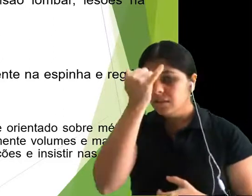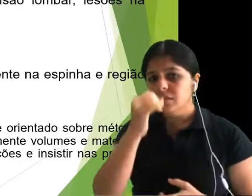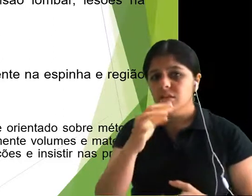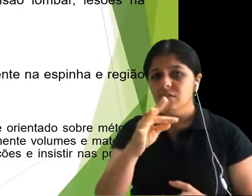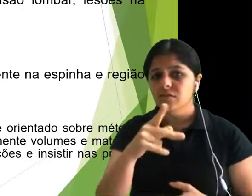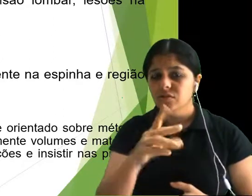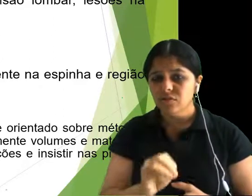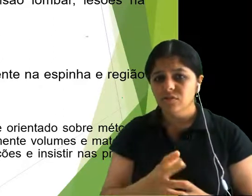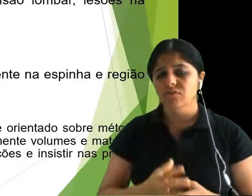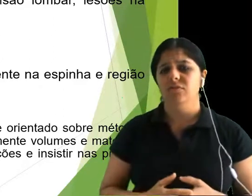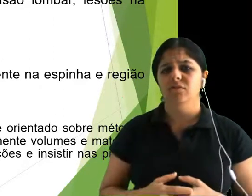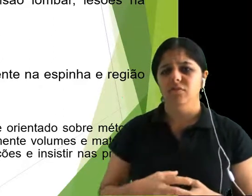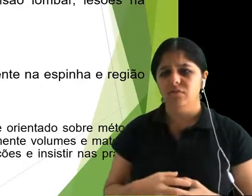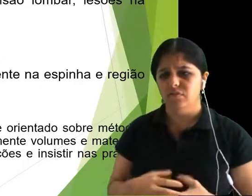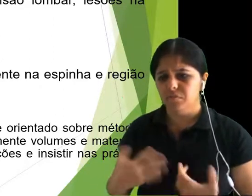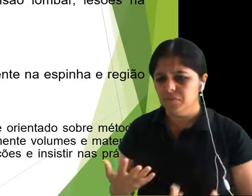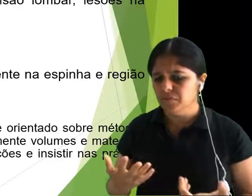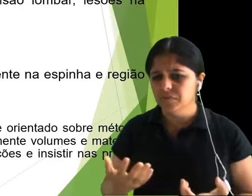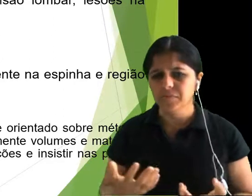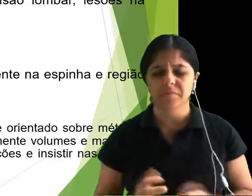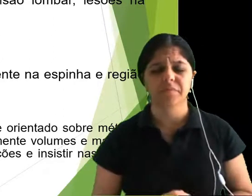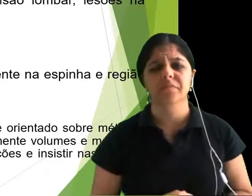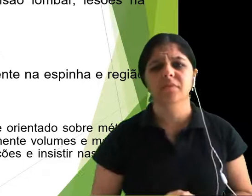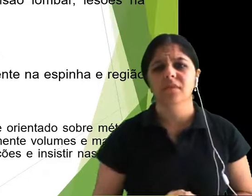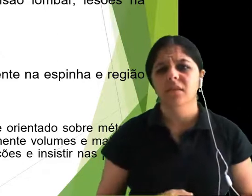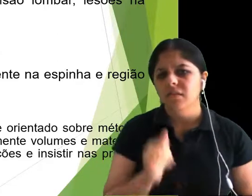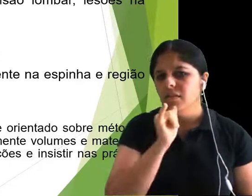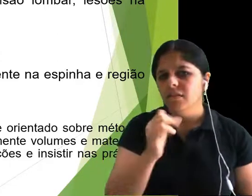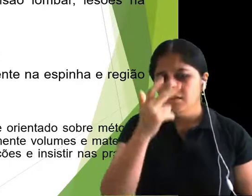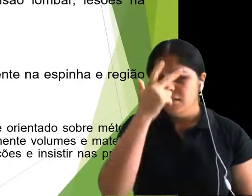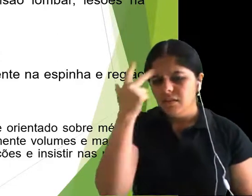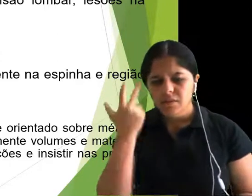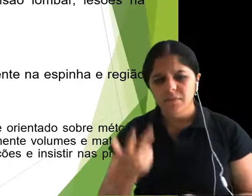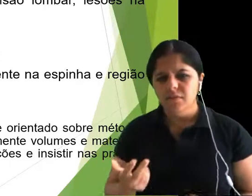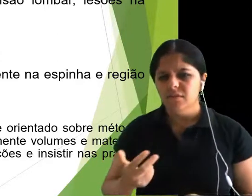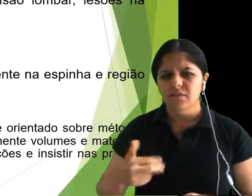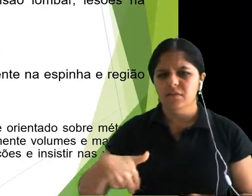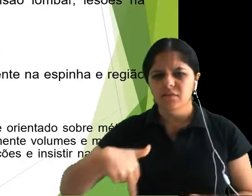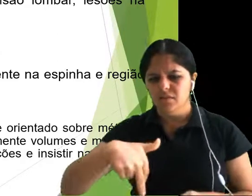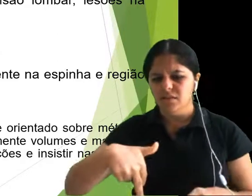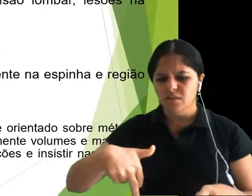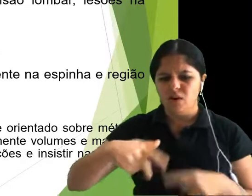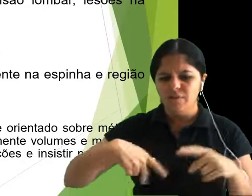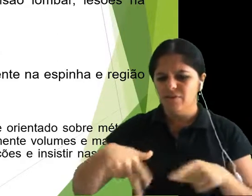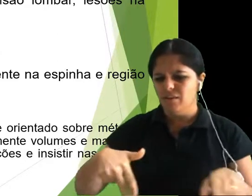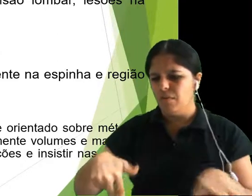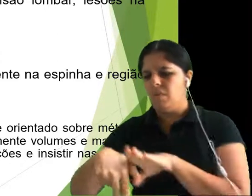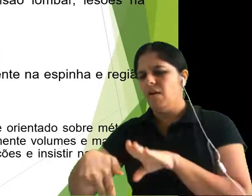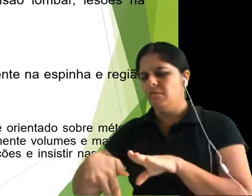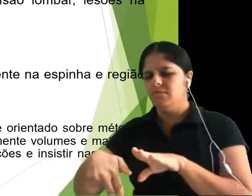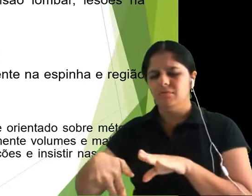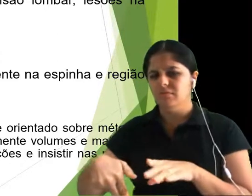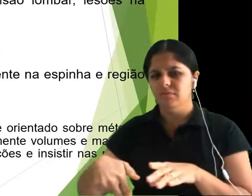tipo. Esforço excessivo ou mau jeito. Então, nesses casos, a pessoa não vai ser atingida por determinado agente. Ela